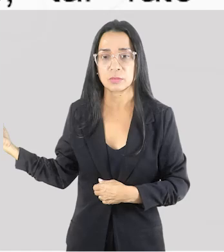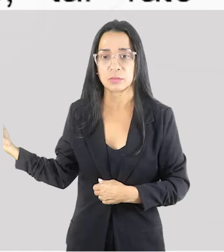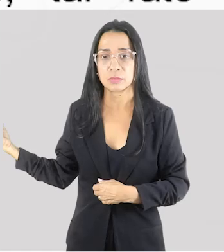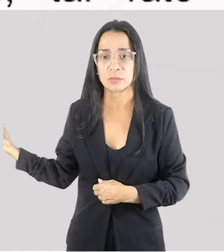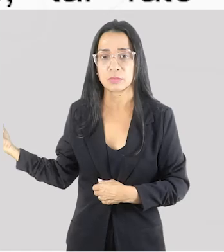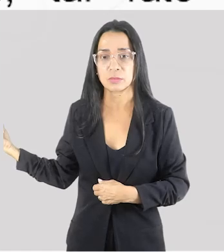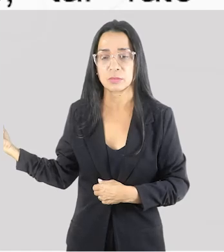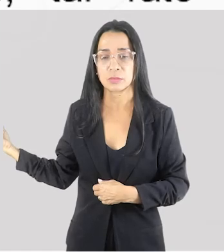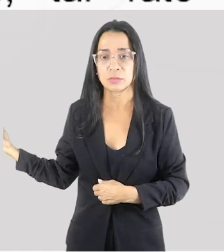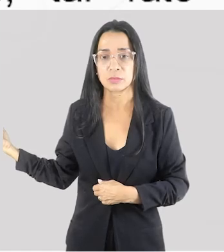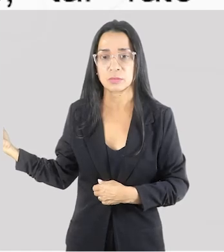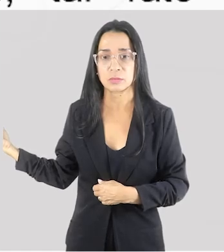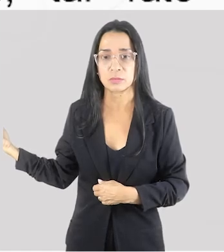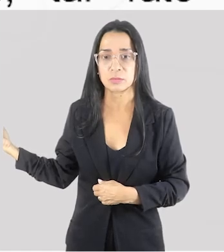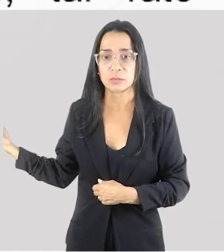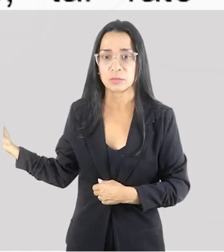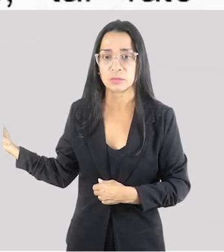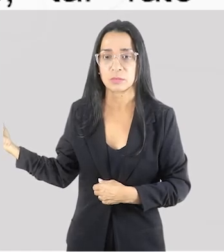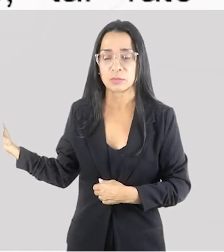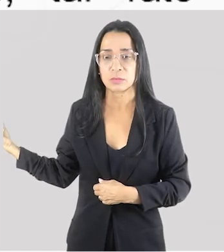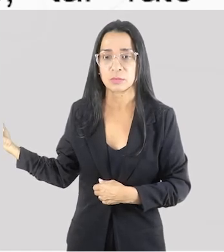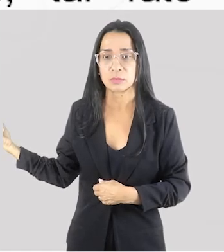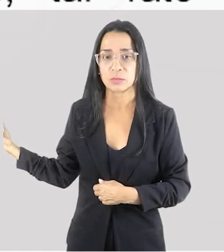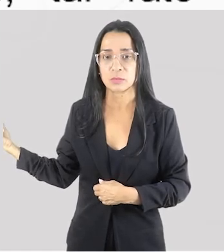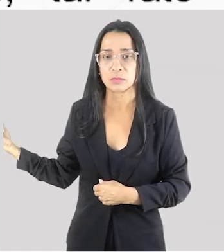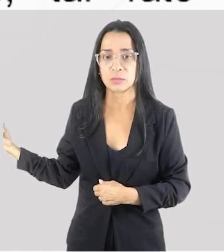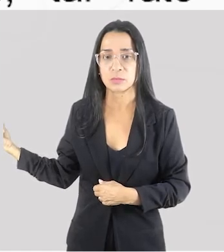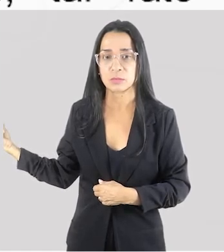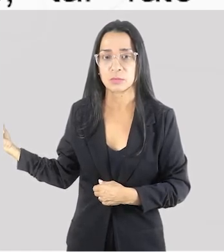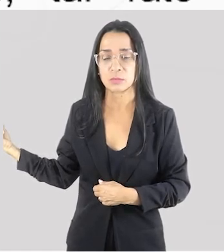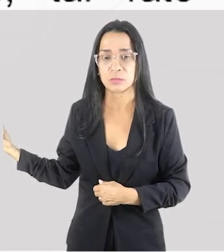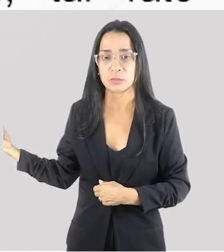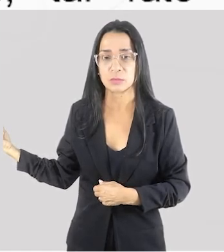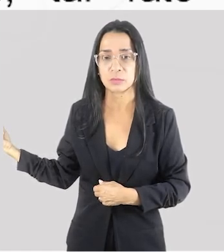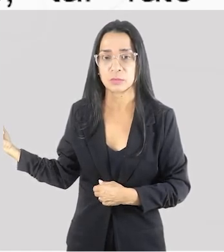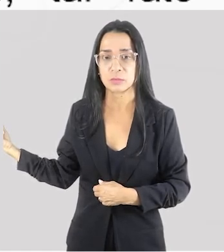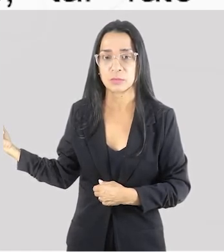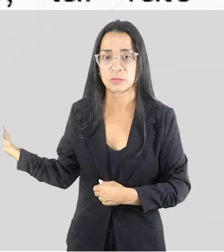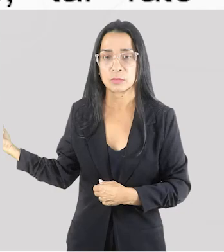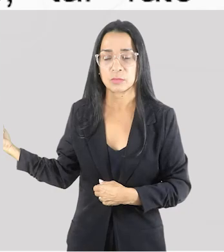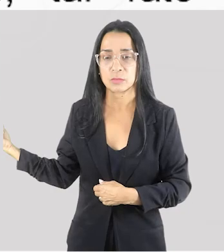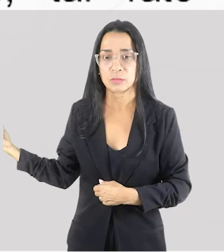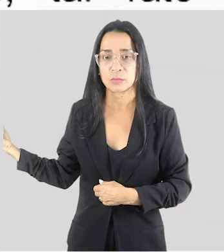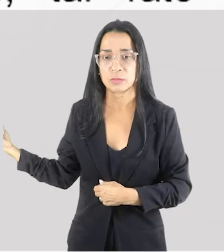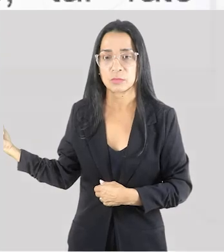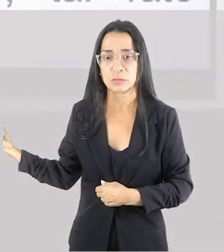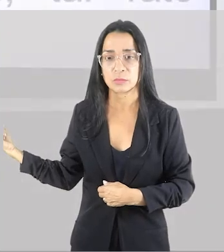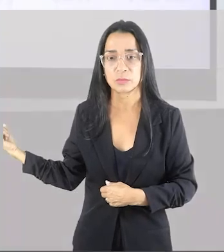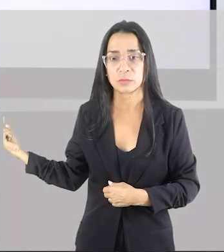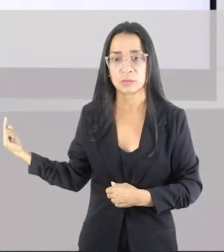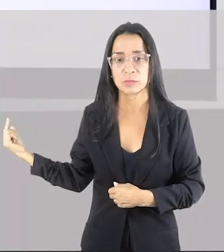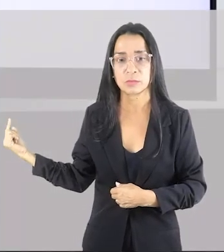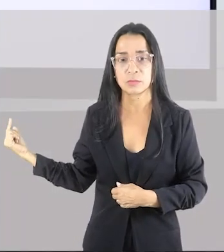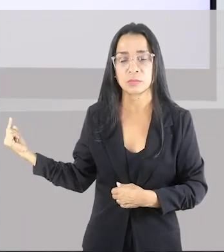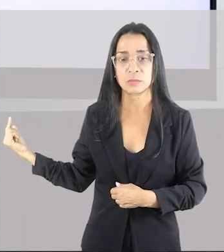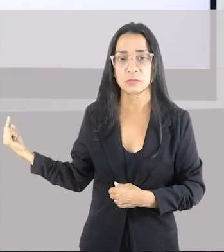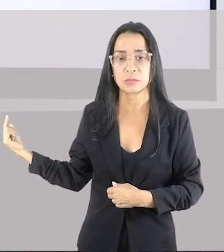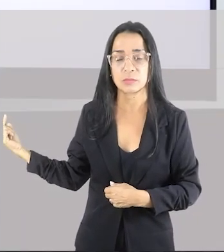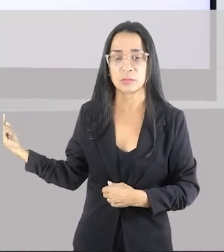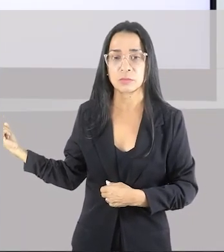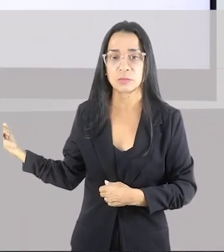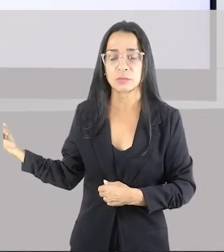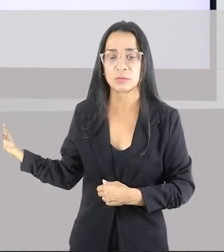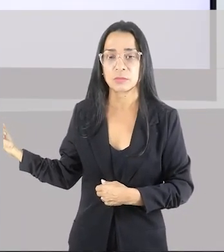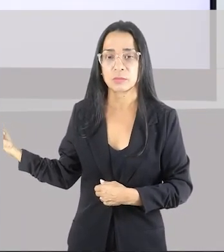homens. Isso ocorre, pois a produção dos hormônios gonadotróficos hipofisários começa um pouco mais cedo